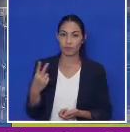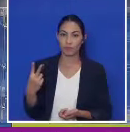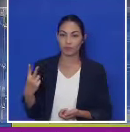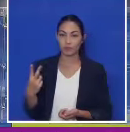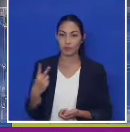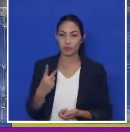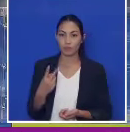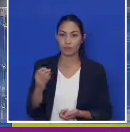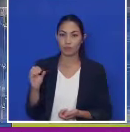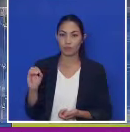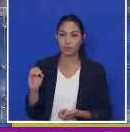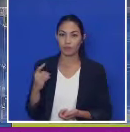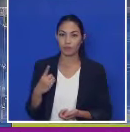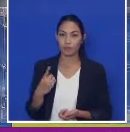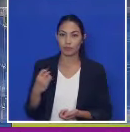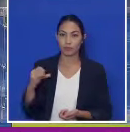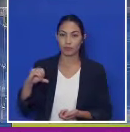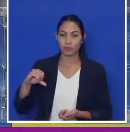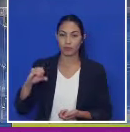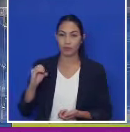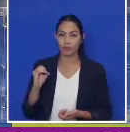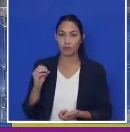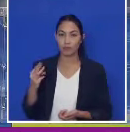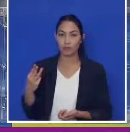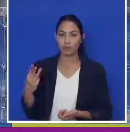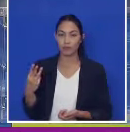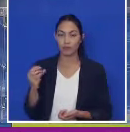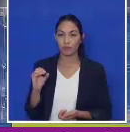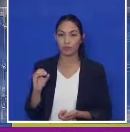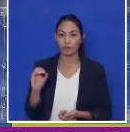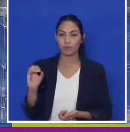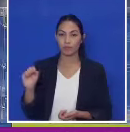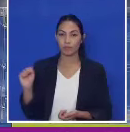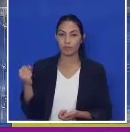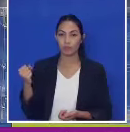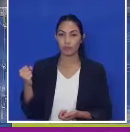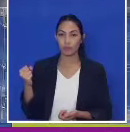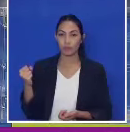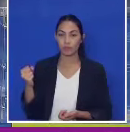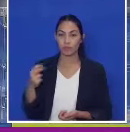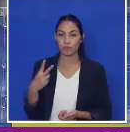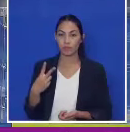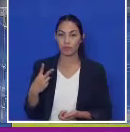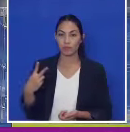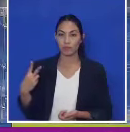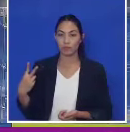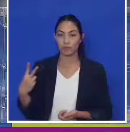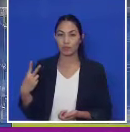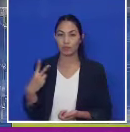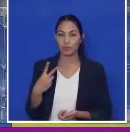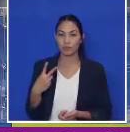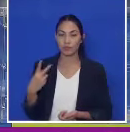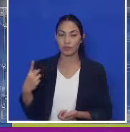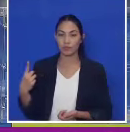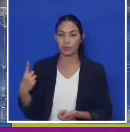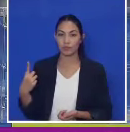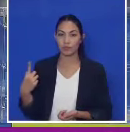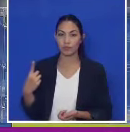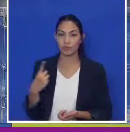12, 20, 19, 03, 08, 22,